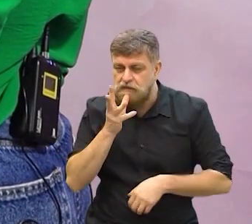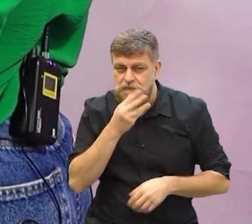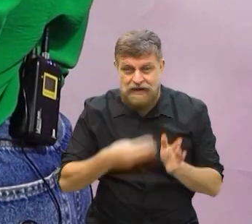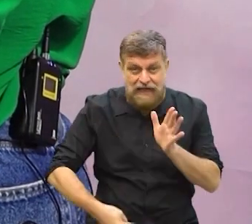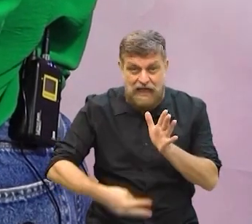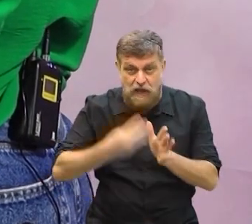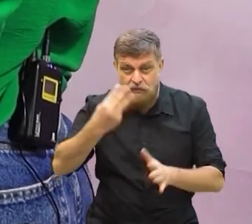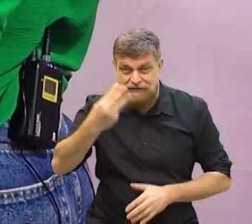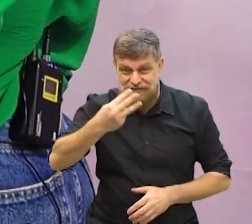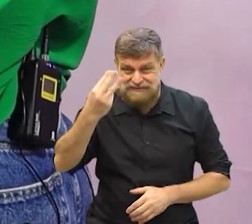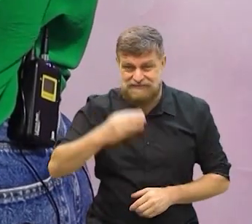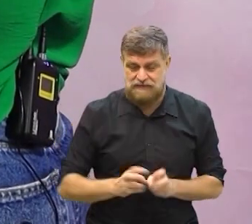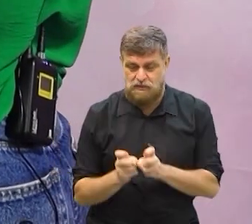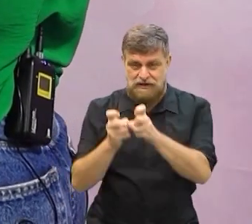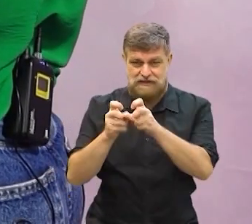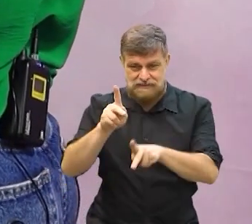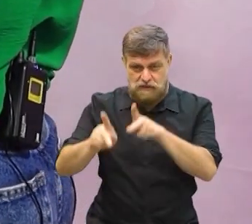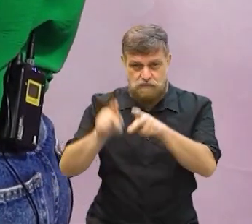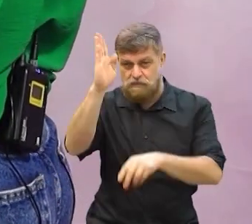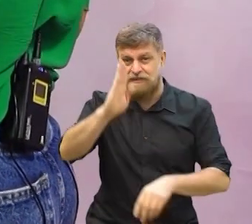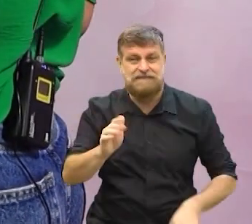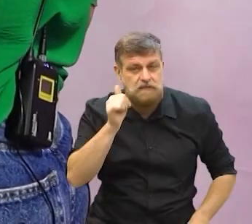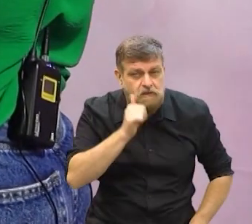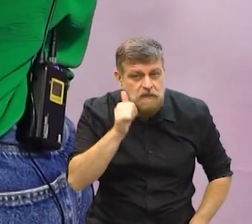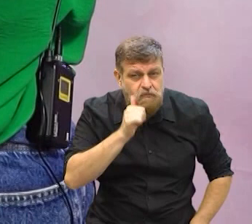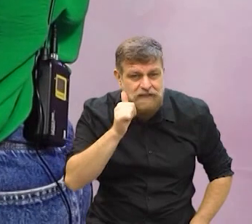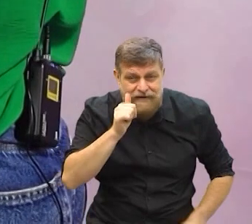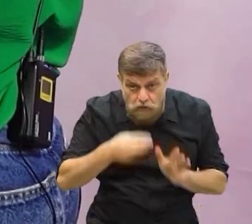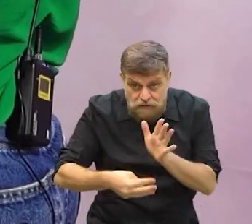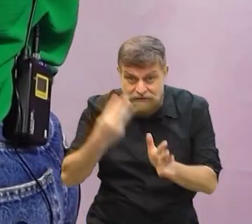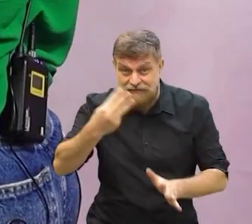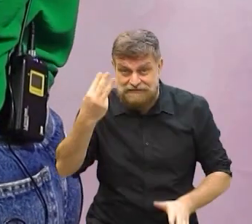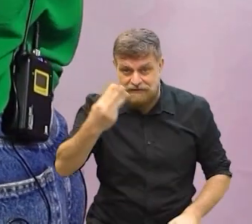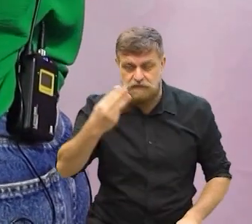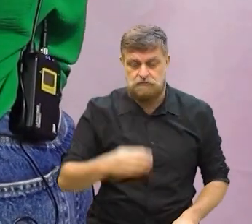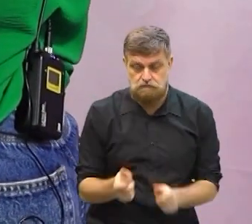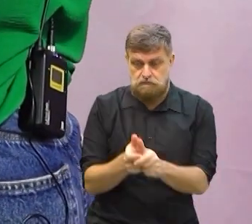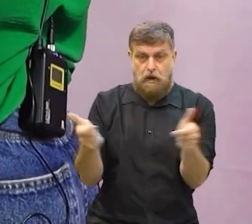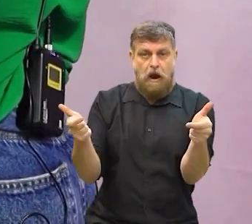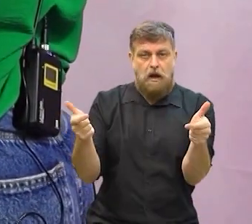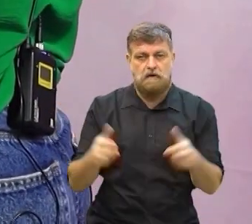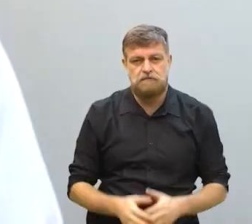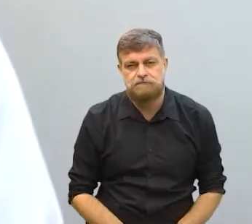seja aí o terceiro câncer mais comum entre as brasileiras, e isso preocupa ser o terceiro, doutor?